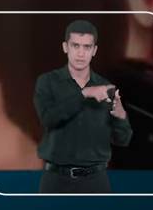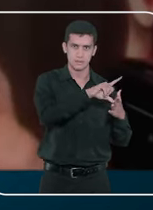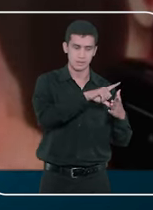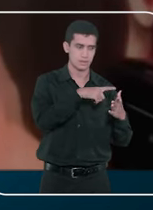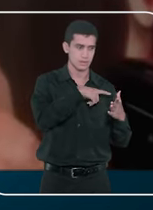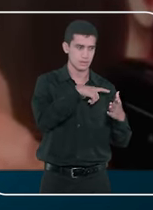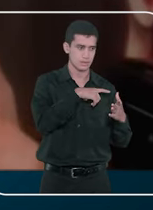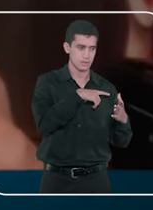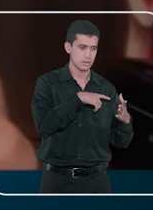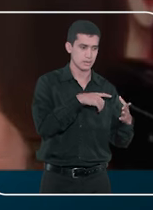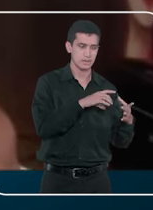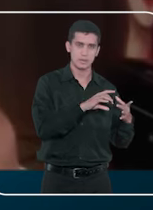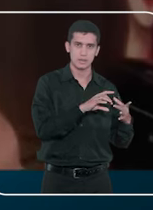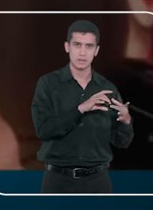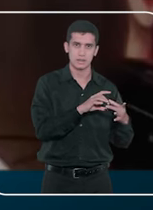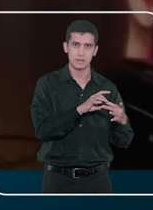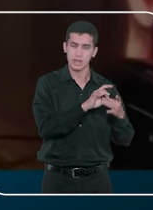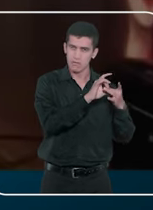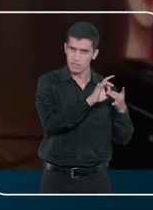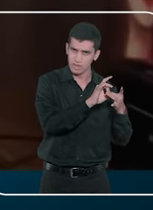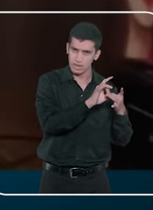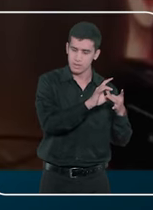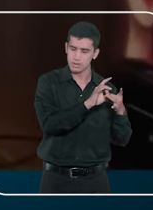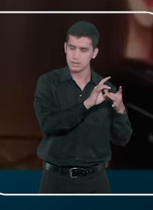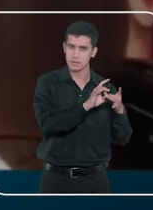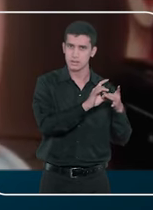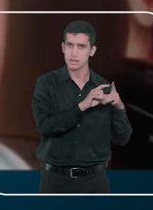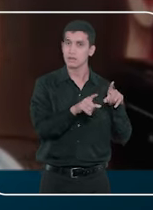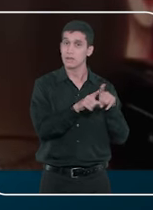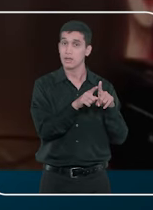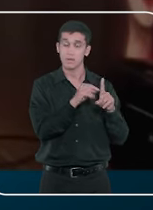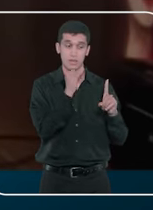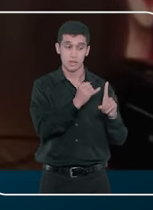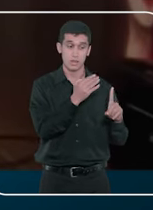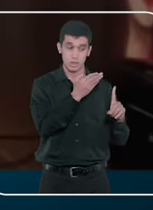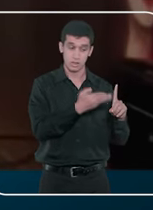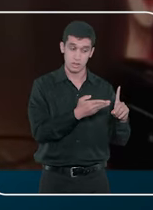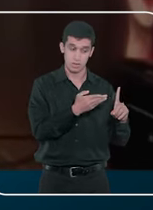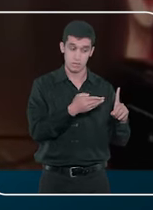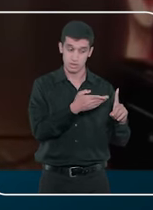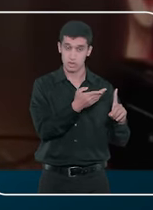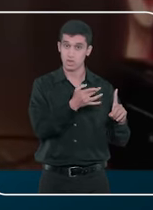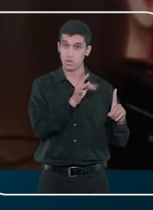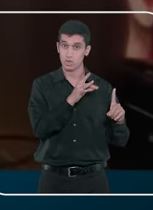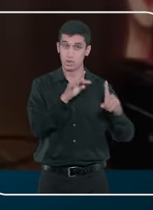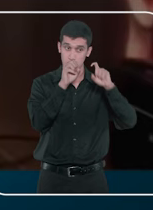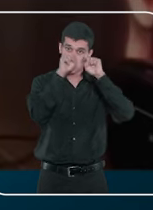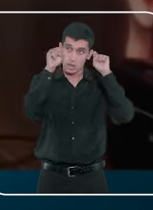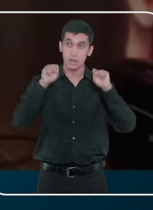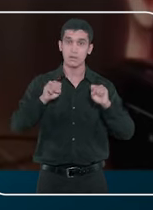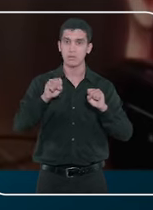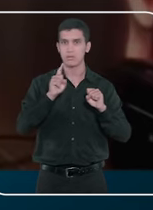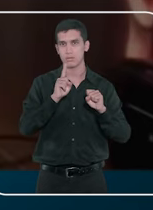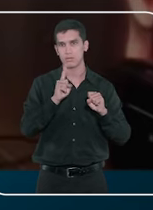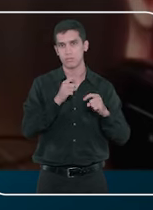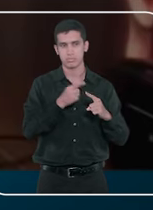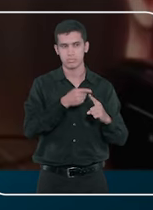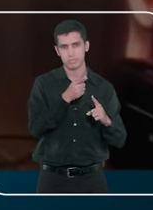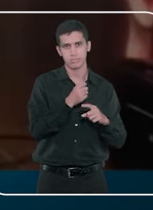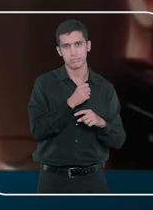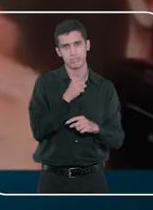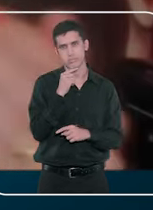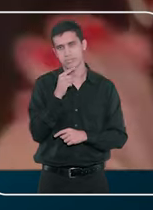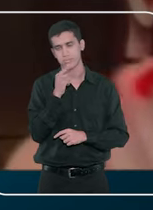de fidelidade e dizer a ele que ele não será tratado como uma mera testemunha, porque isso seria